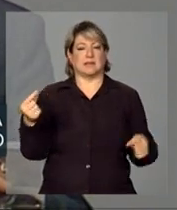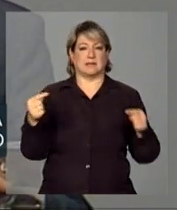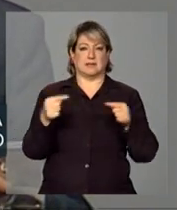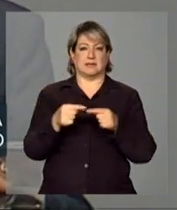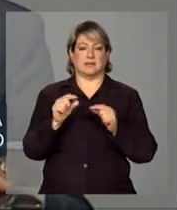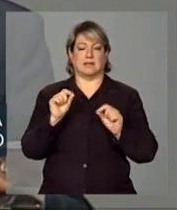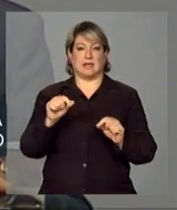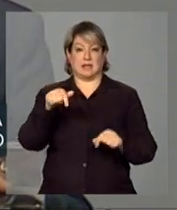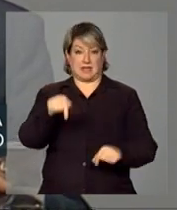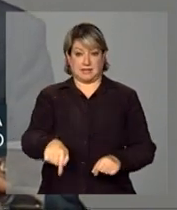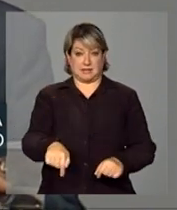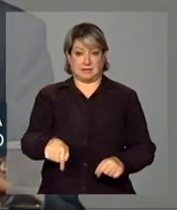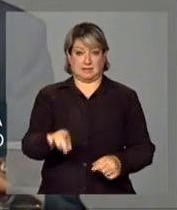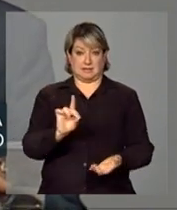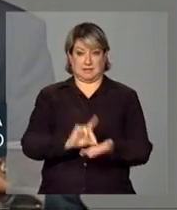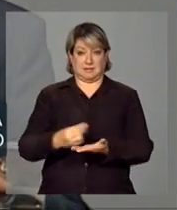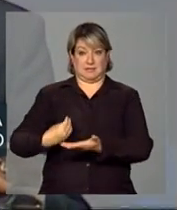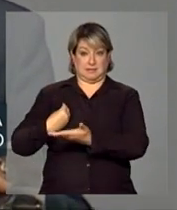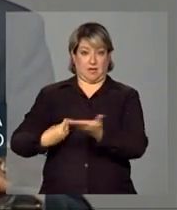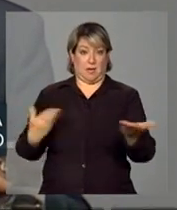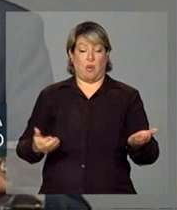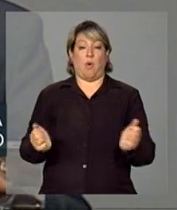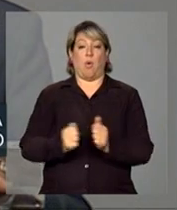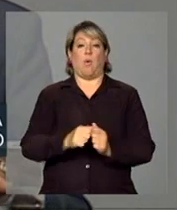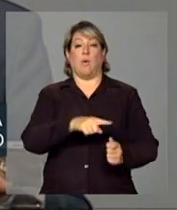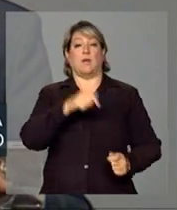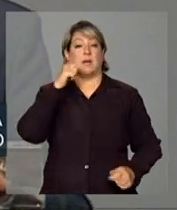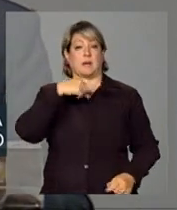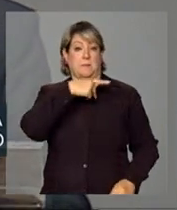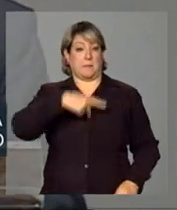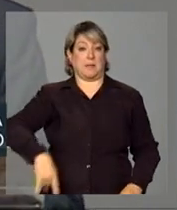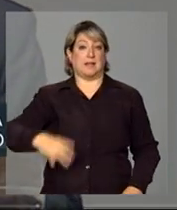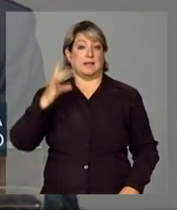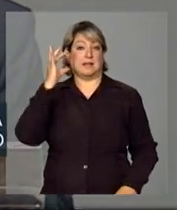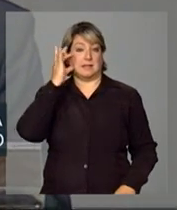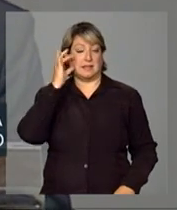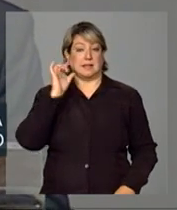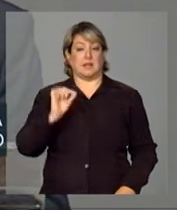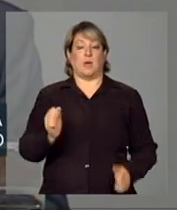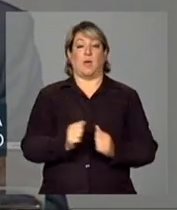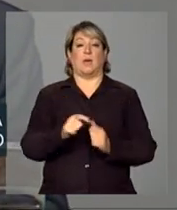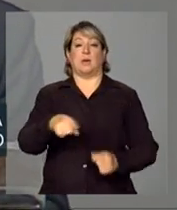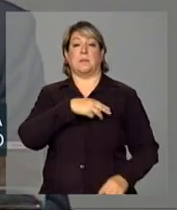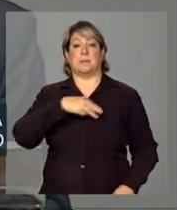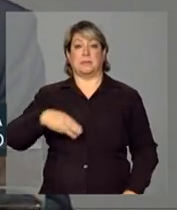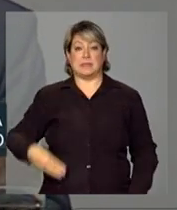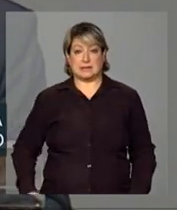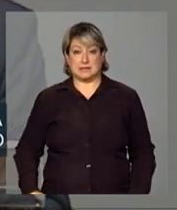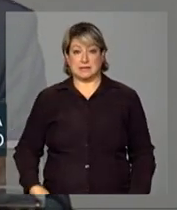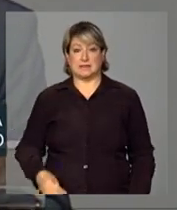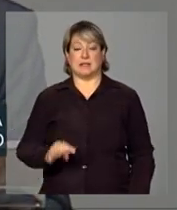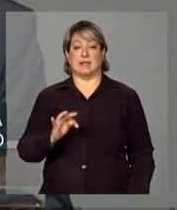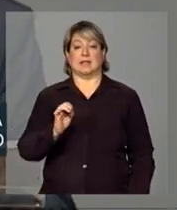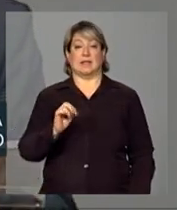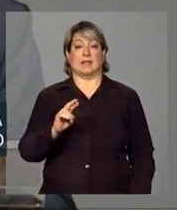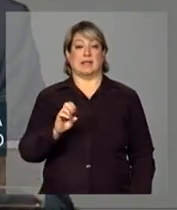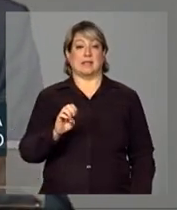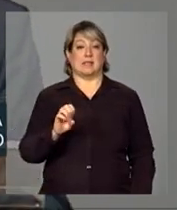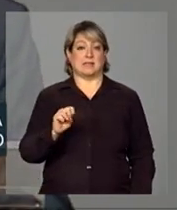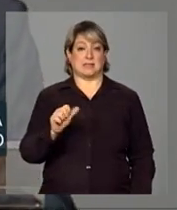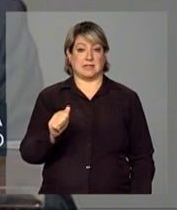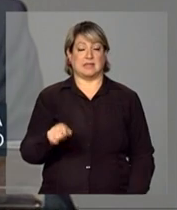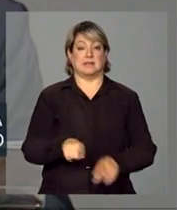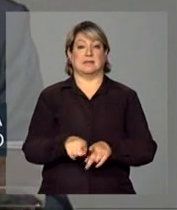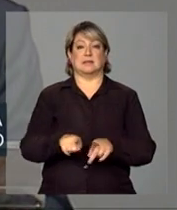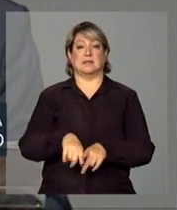fato com a presidenta Dilma, com a ministra Tereza Campelo,